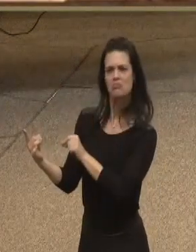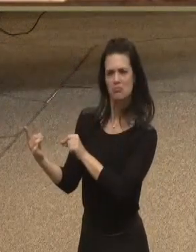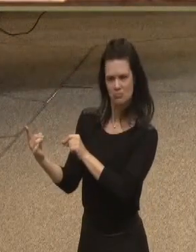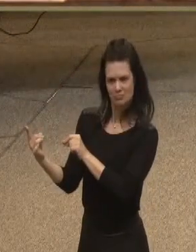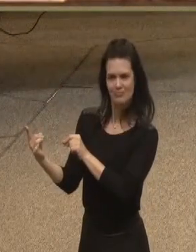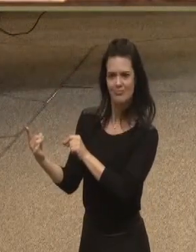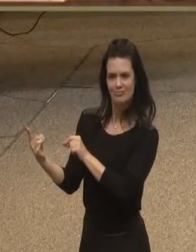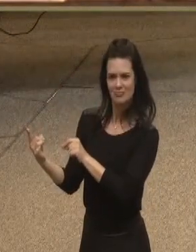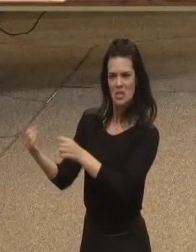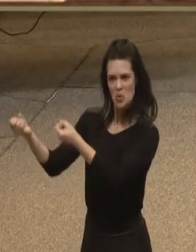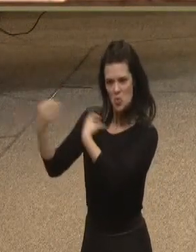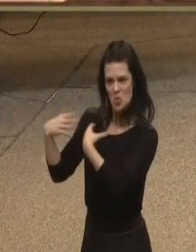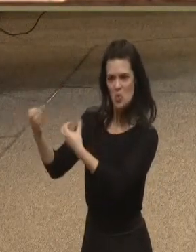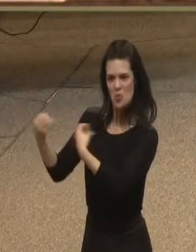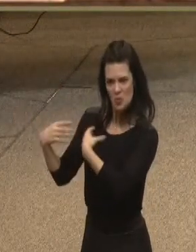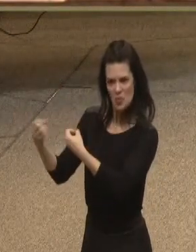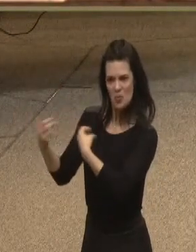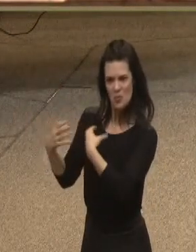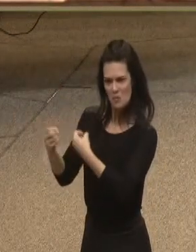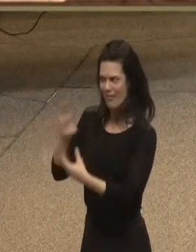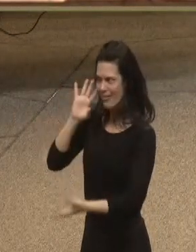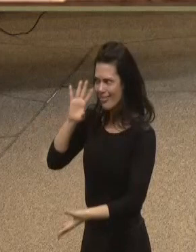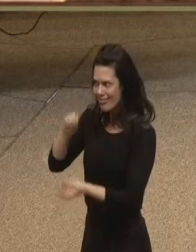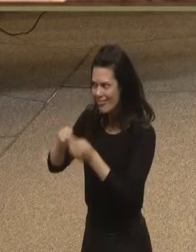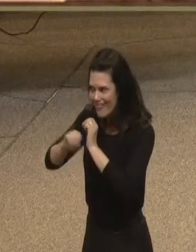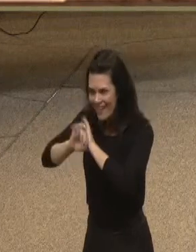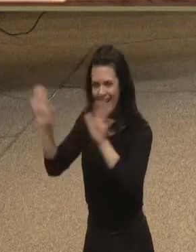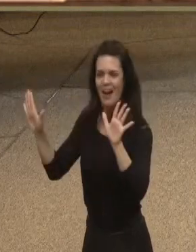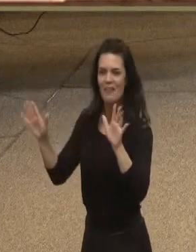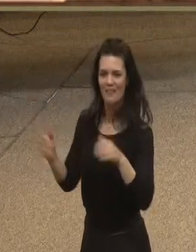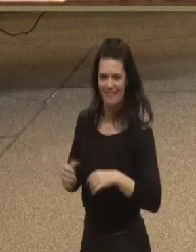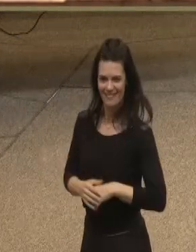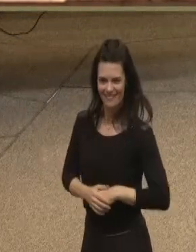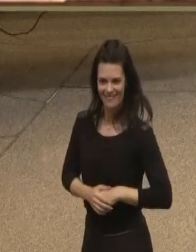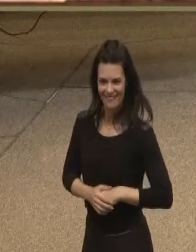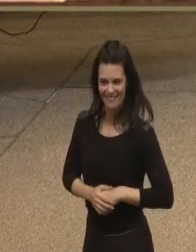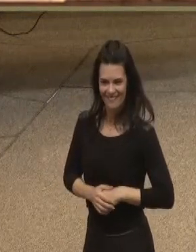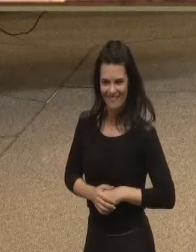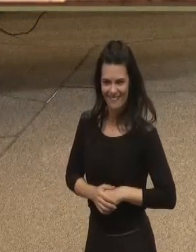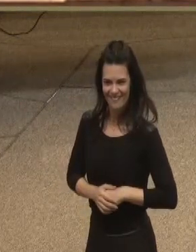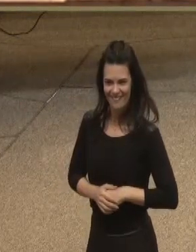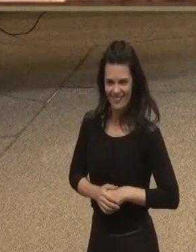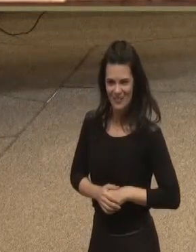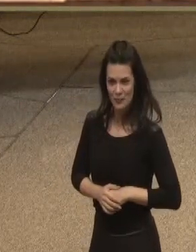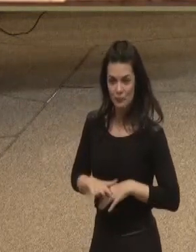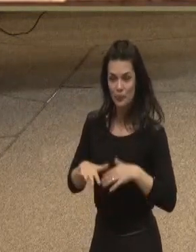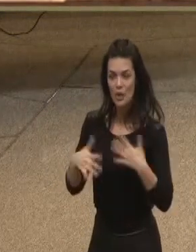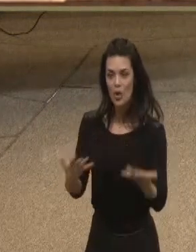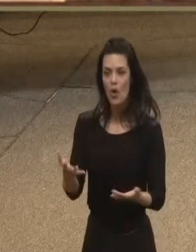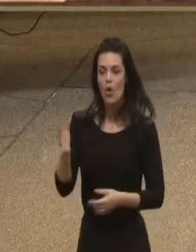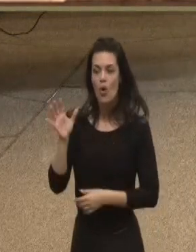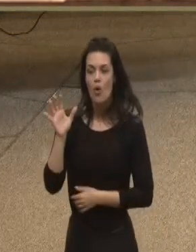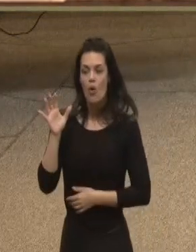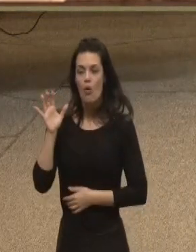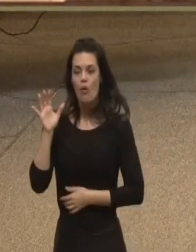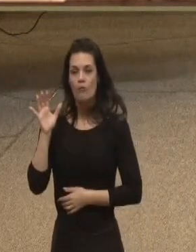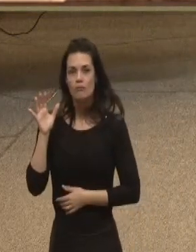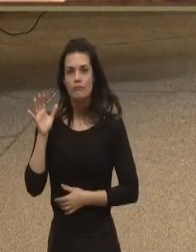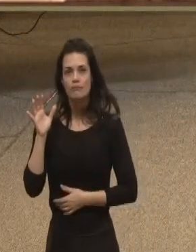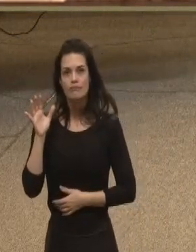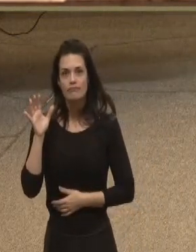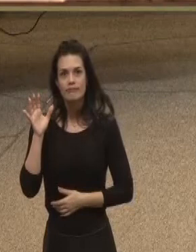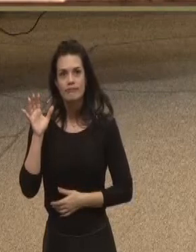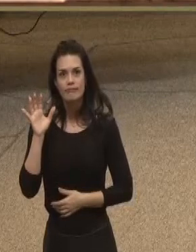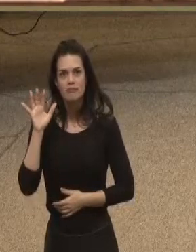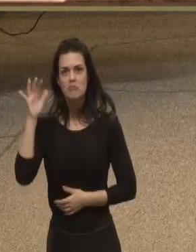nos ensinado e falado. Qual a solução então, se eu me deparar com essa conclusão de que